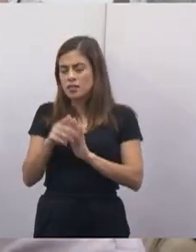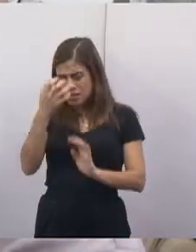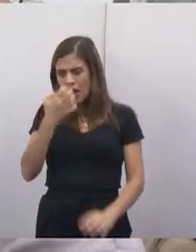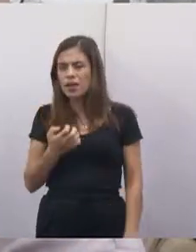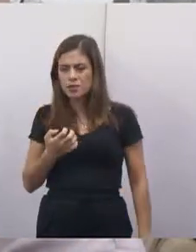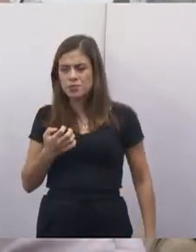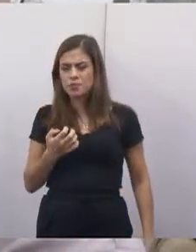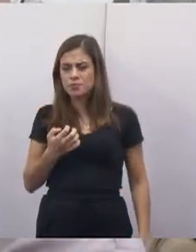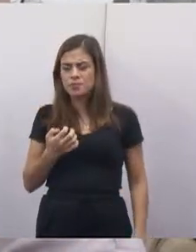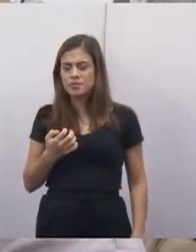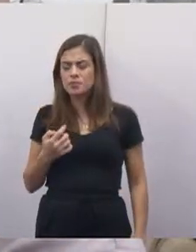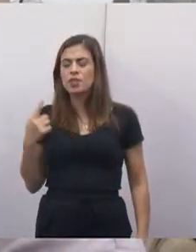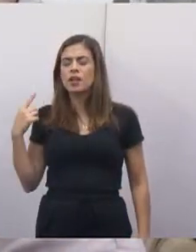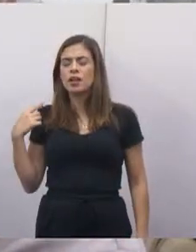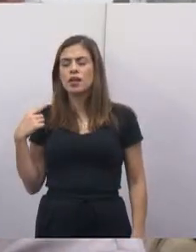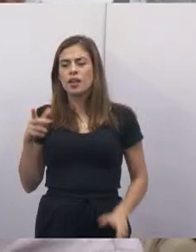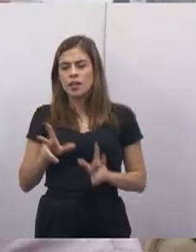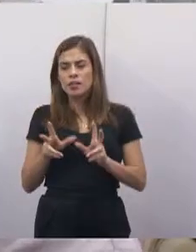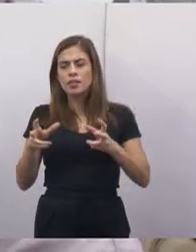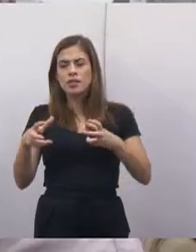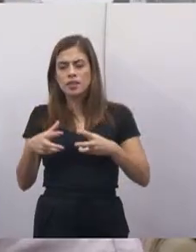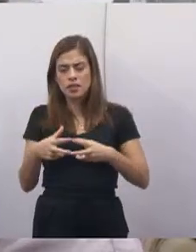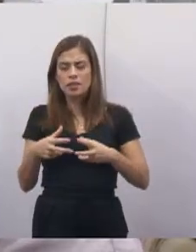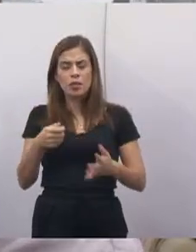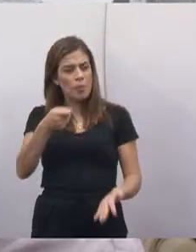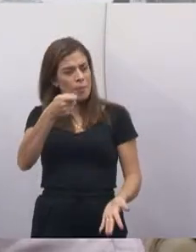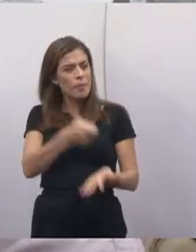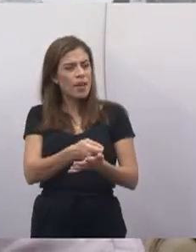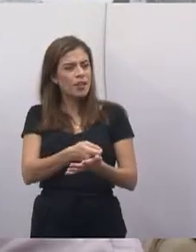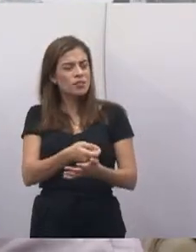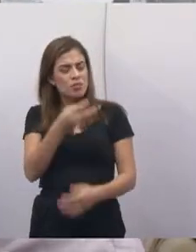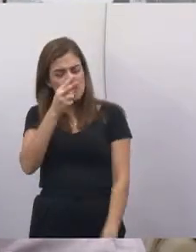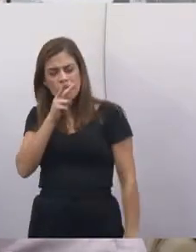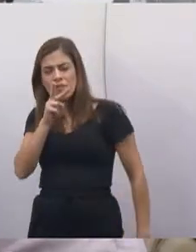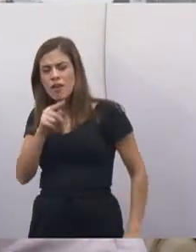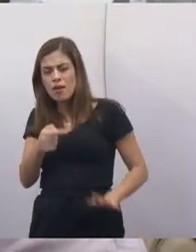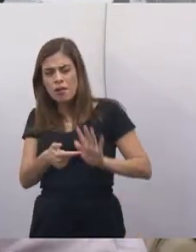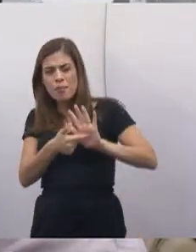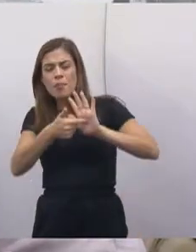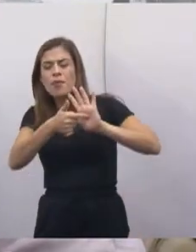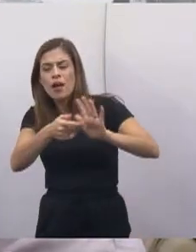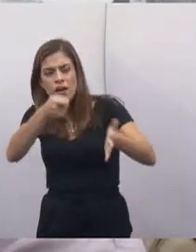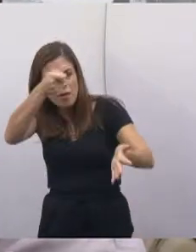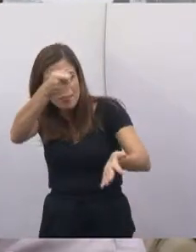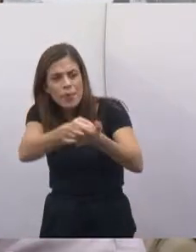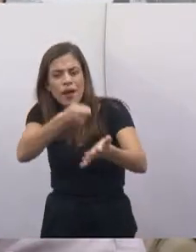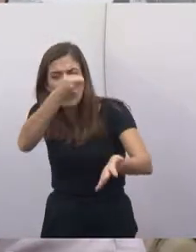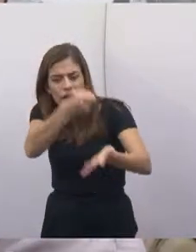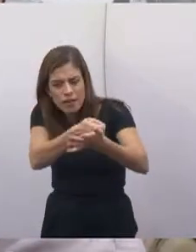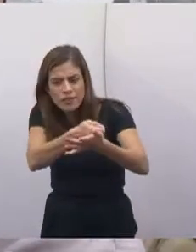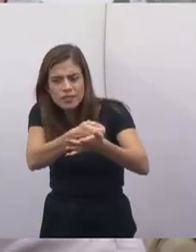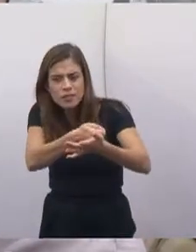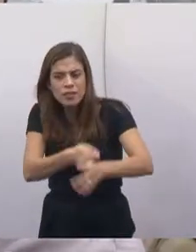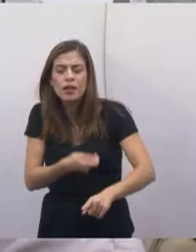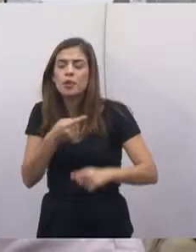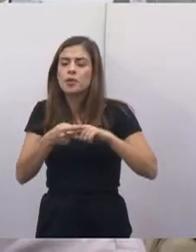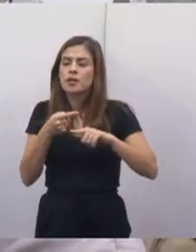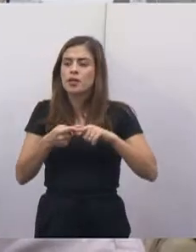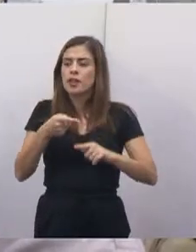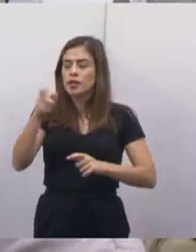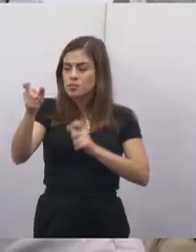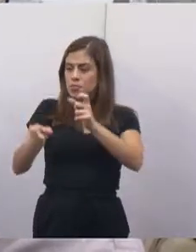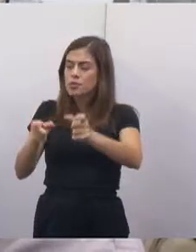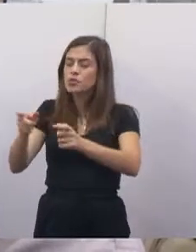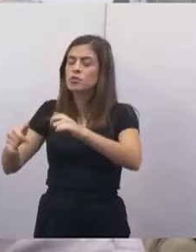essa casa tem a obrigação de verificar, de apontar, de cobrar, porque as pessoas estão sofrendo.